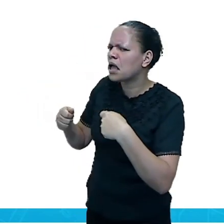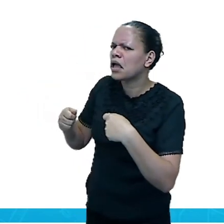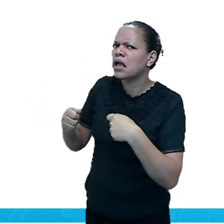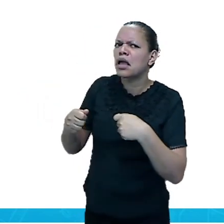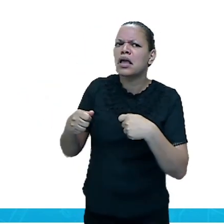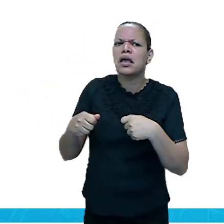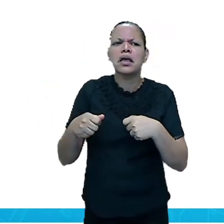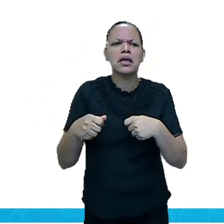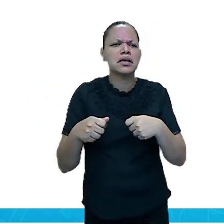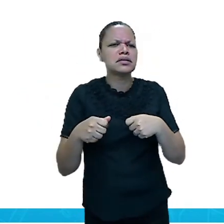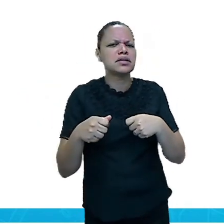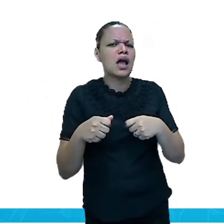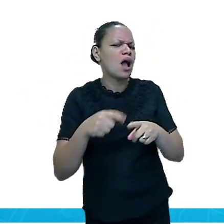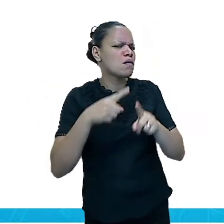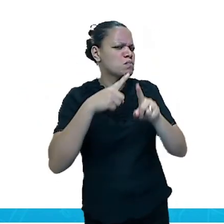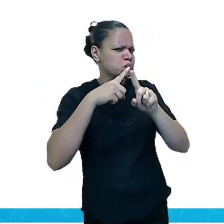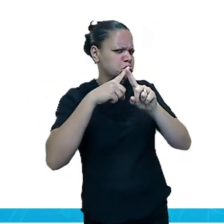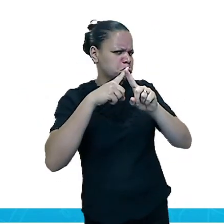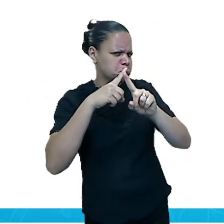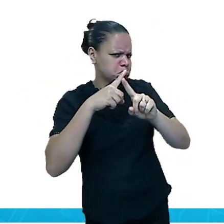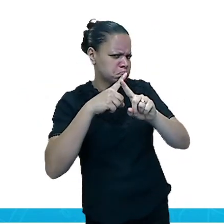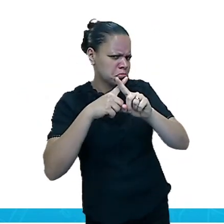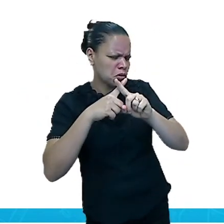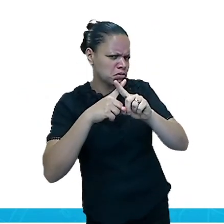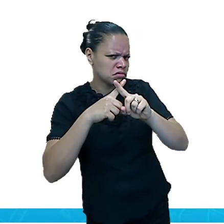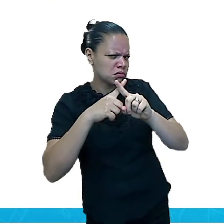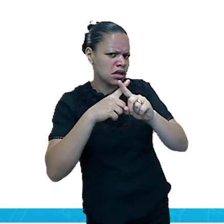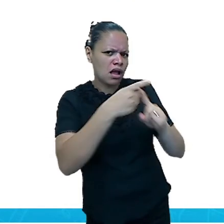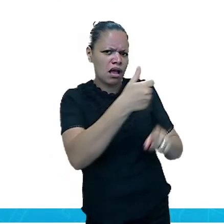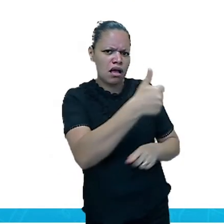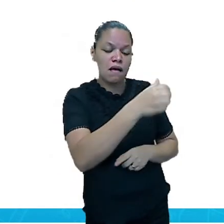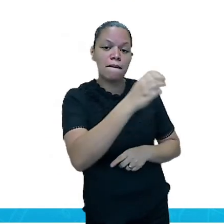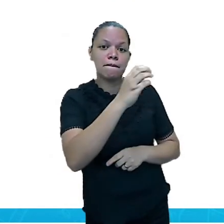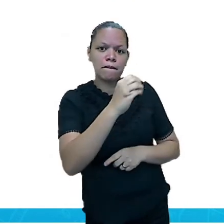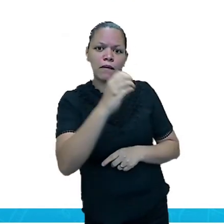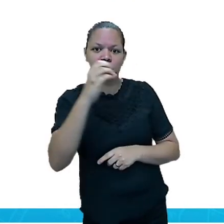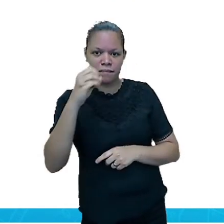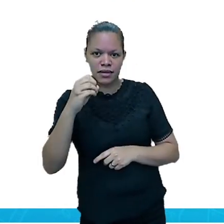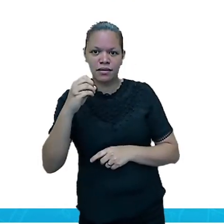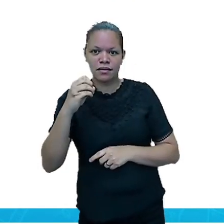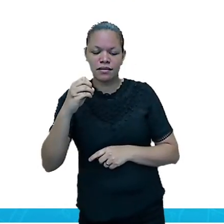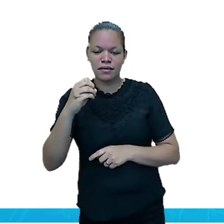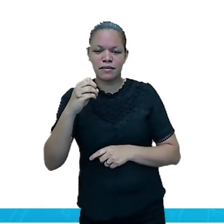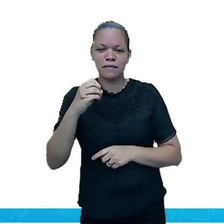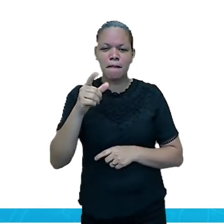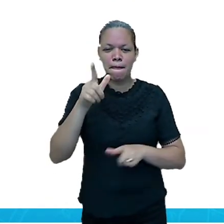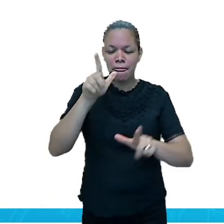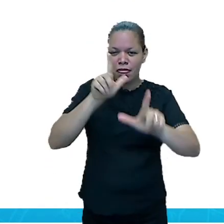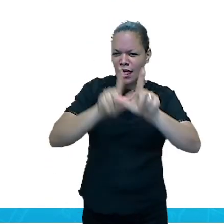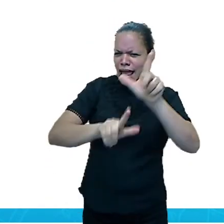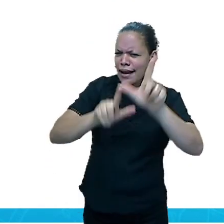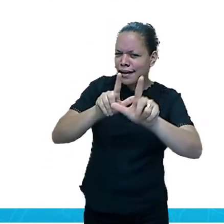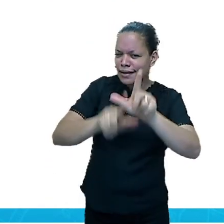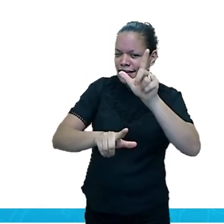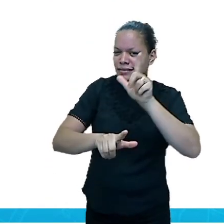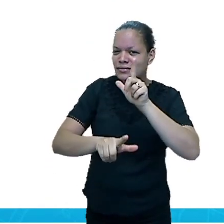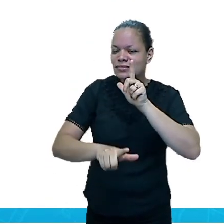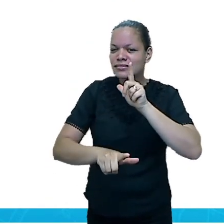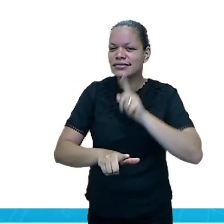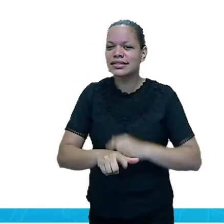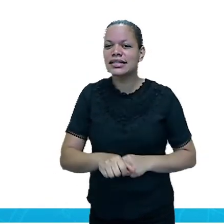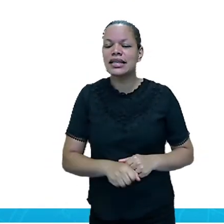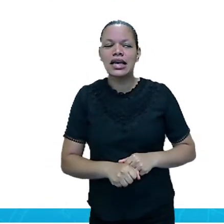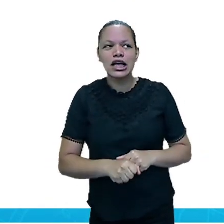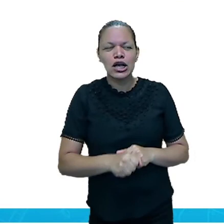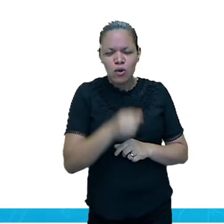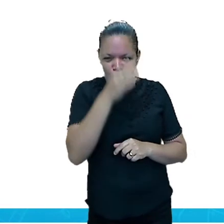do algarismo romano sempre vai vir com um traço no horizontal. Então nós temos aqui a letra V, que é 5, se eu ver ele